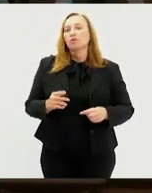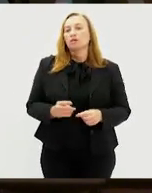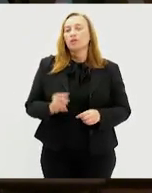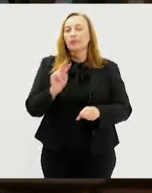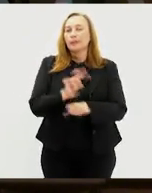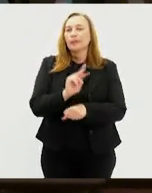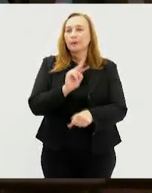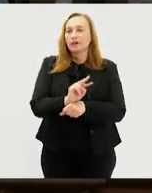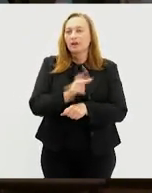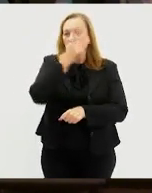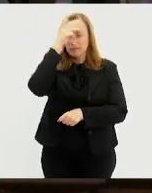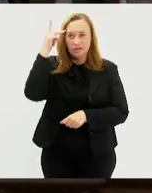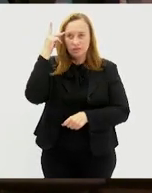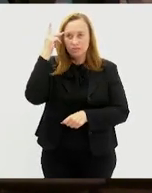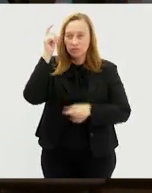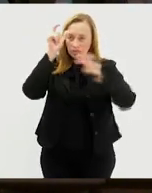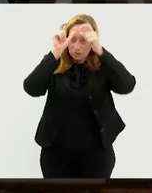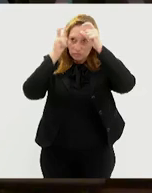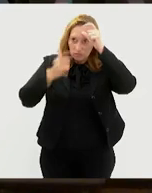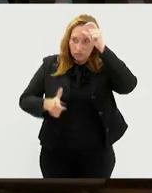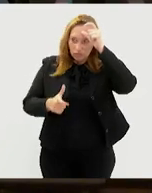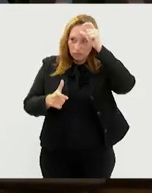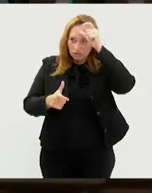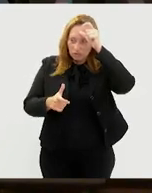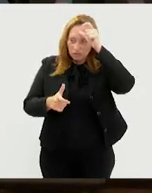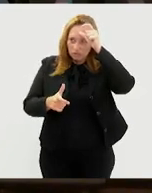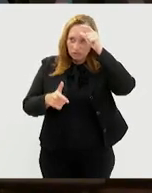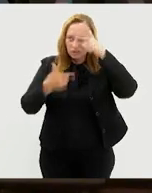Transtorno do desenvolvimento da linguagem